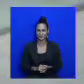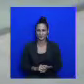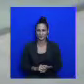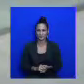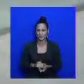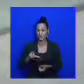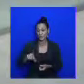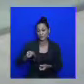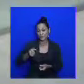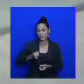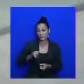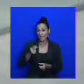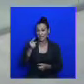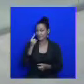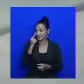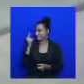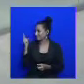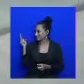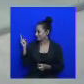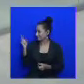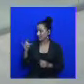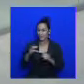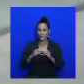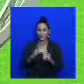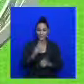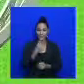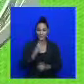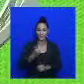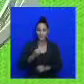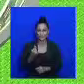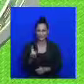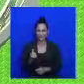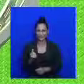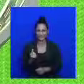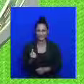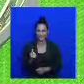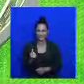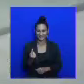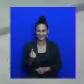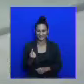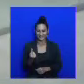Oi e o número sorteado bola vermelha número um